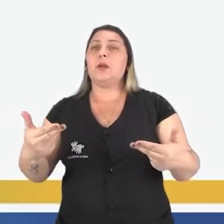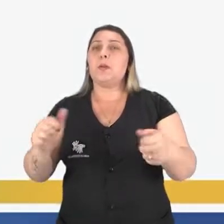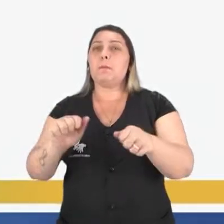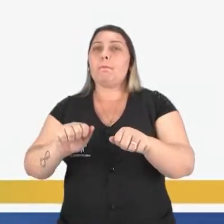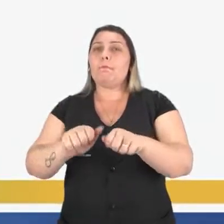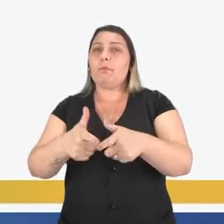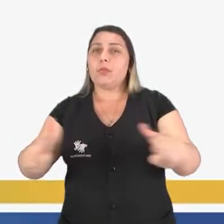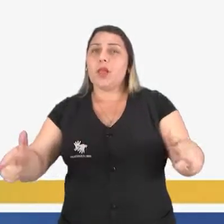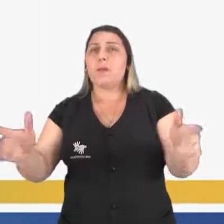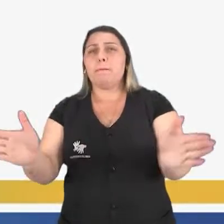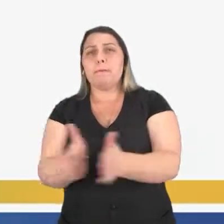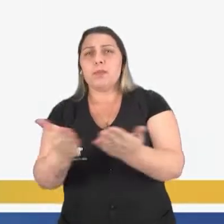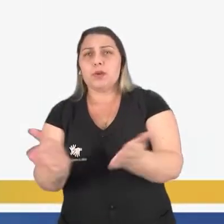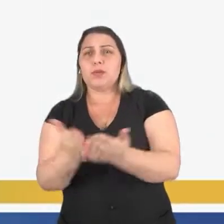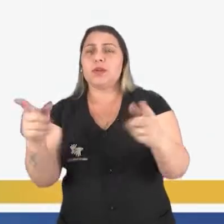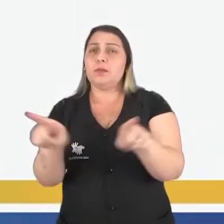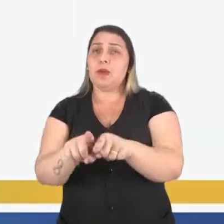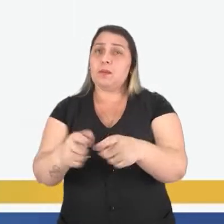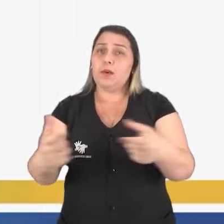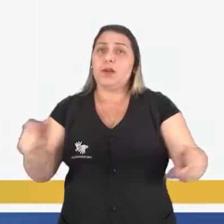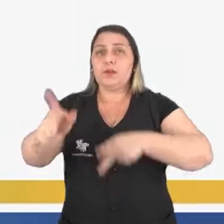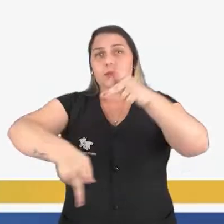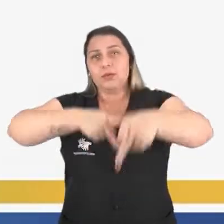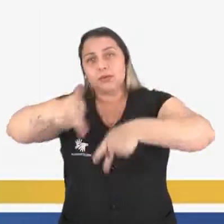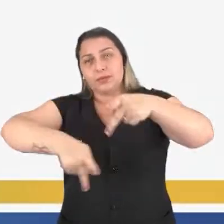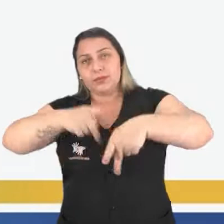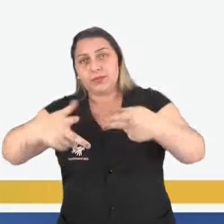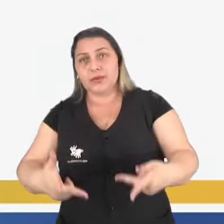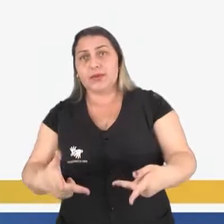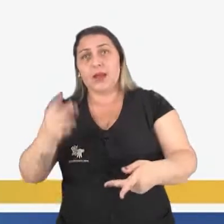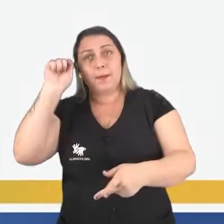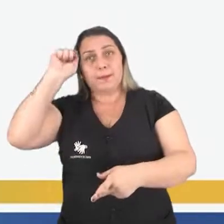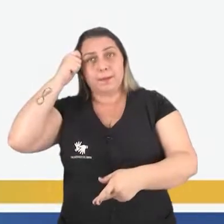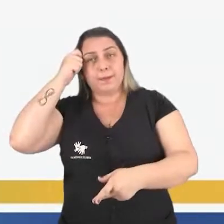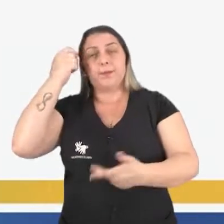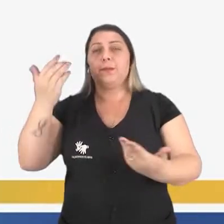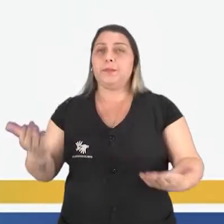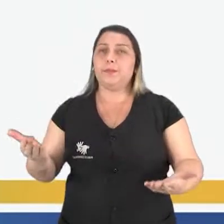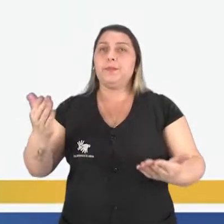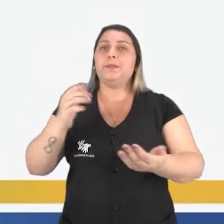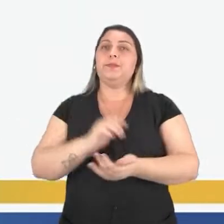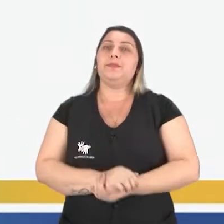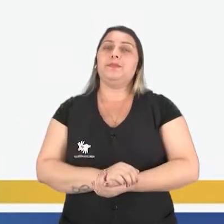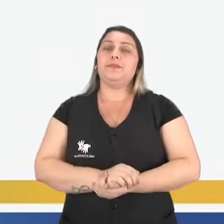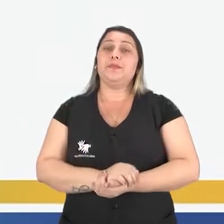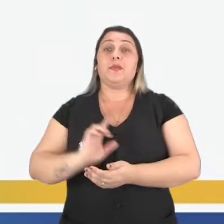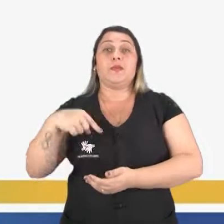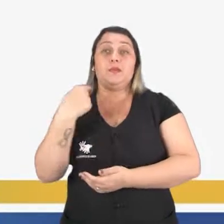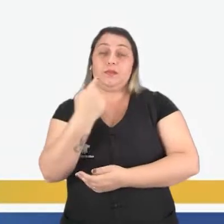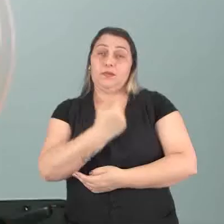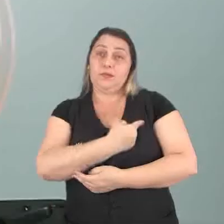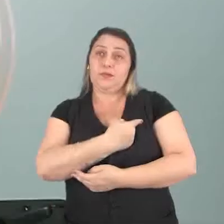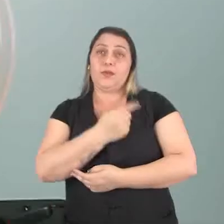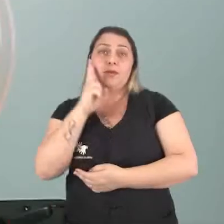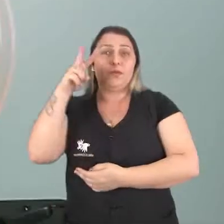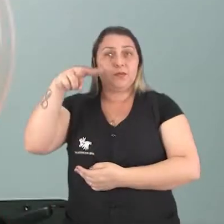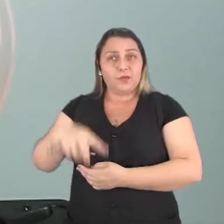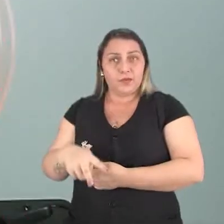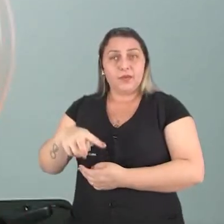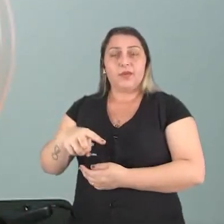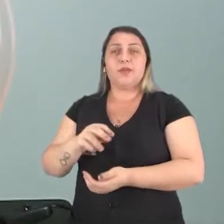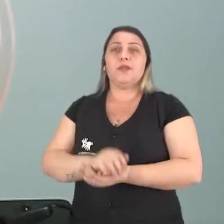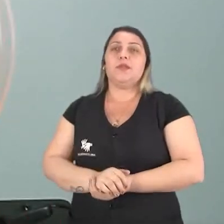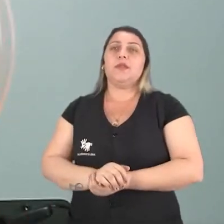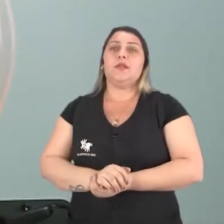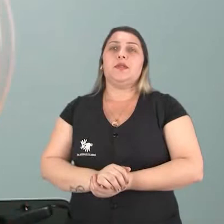e muita pobreza. A maioria da população é negra. Quando nós olhamos